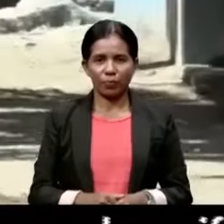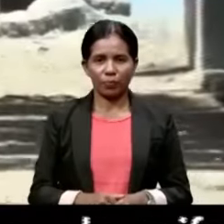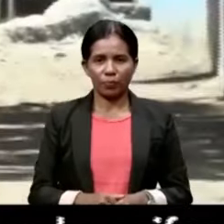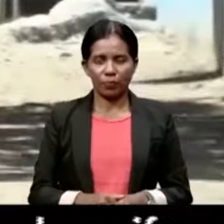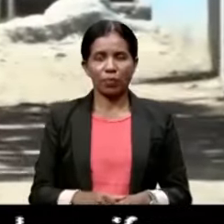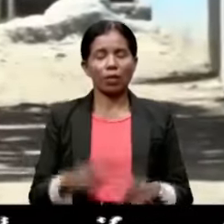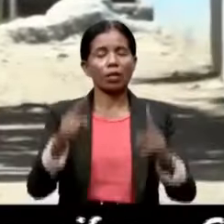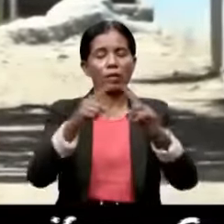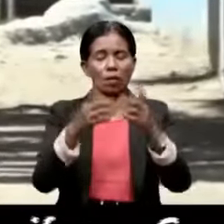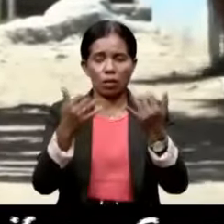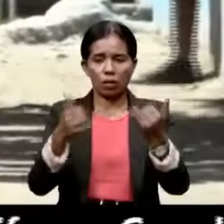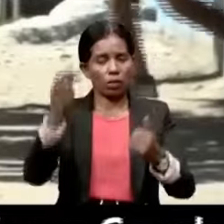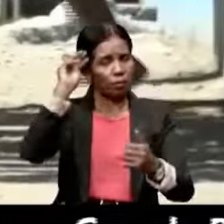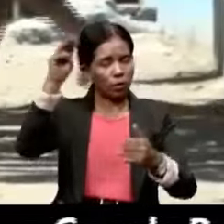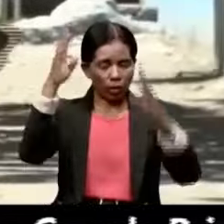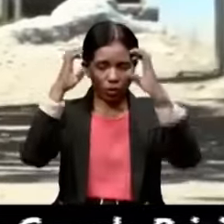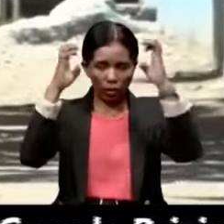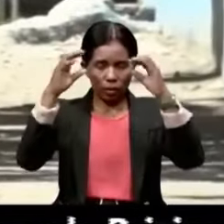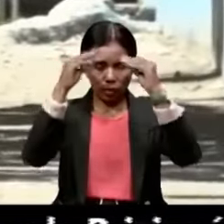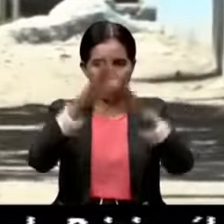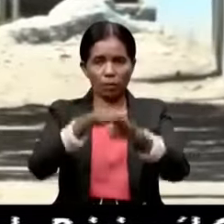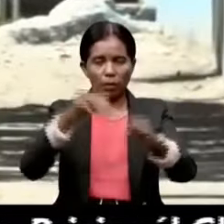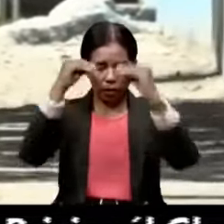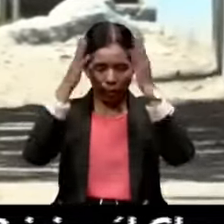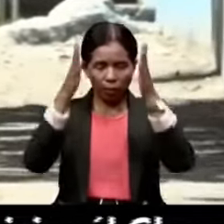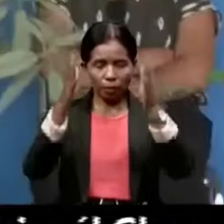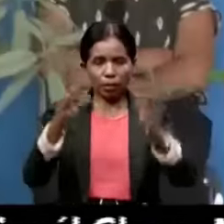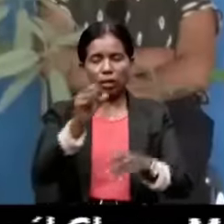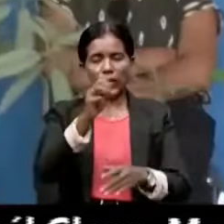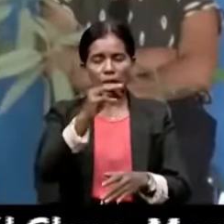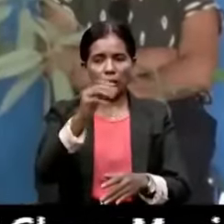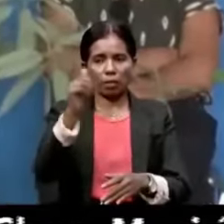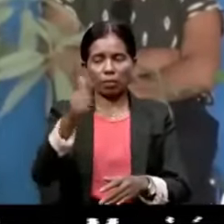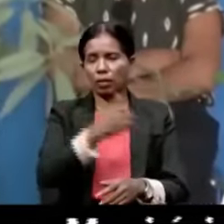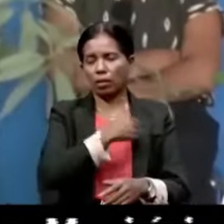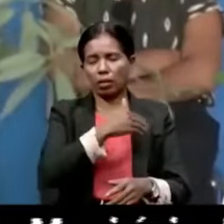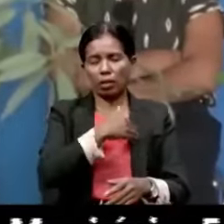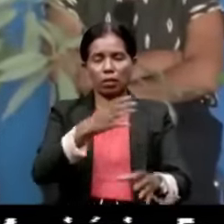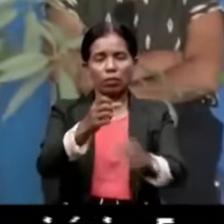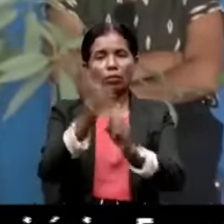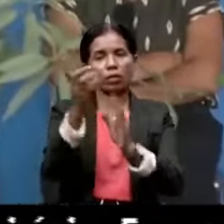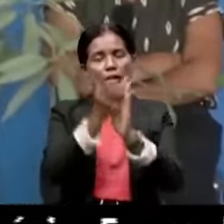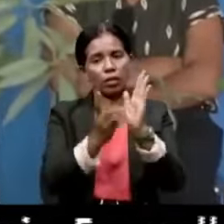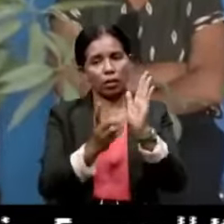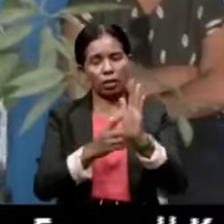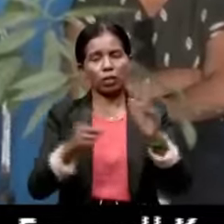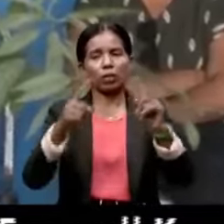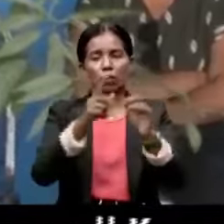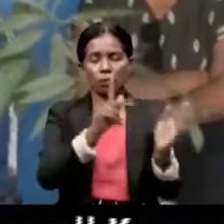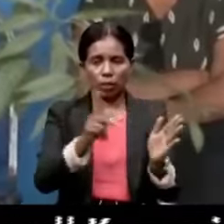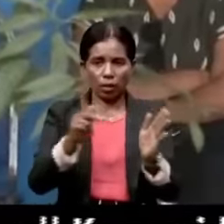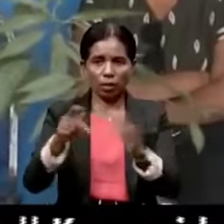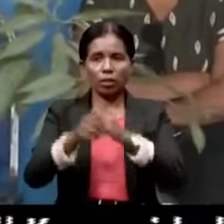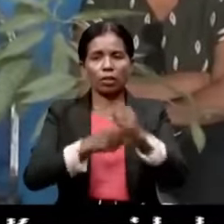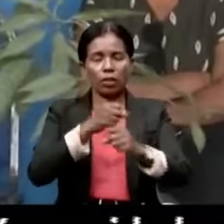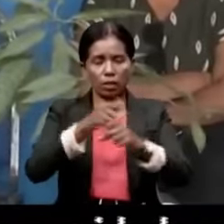Então agora o Ministério da Educação se deu que recruta professor para ensino secundário geral, também se deu que o levantamento de dados, mas ter plano, tinha nem